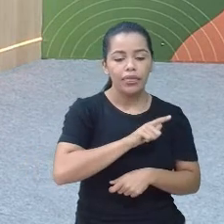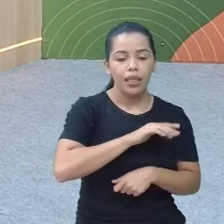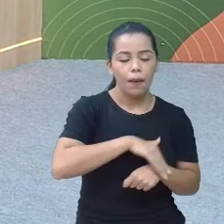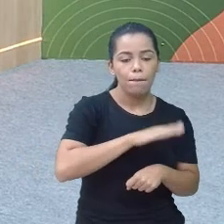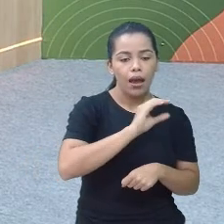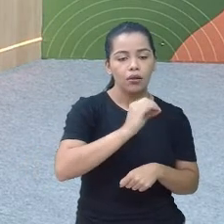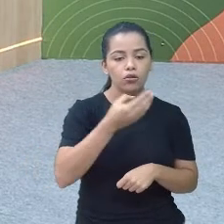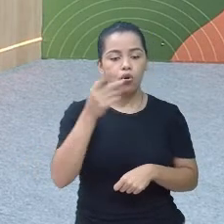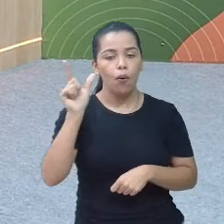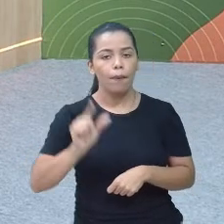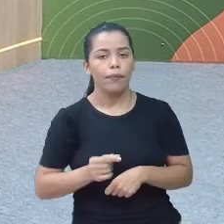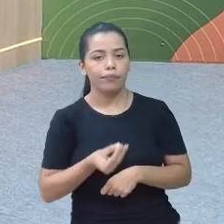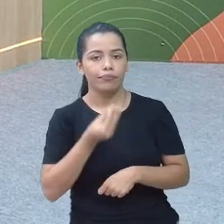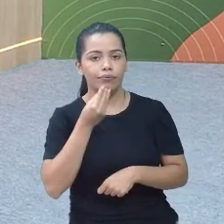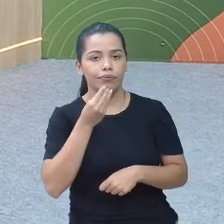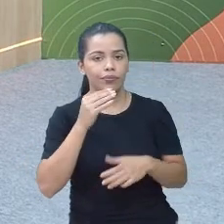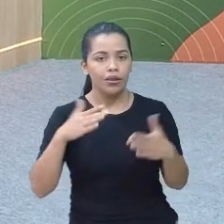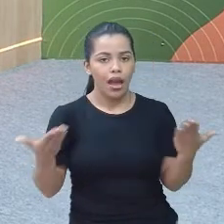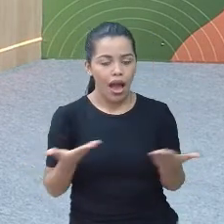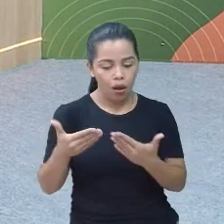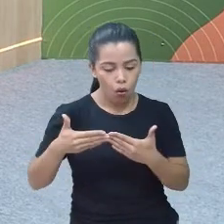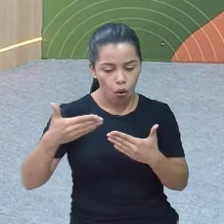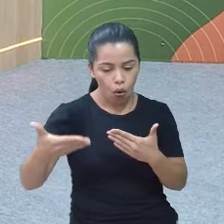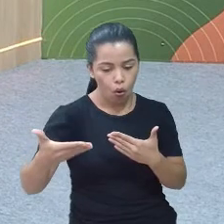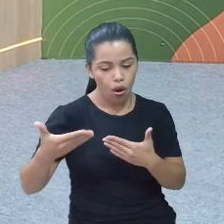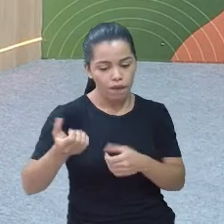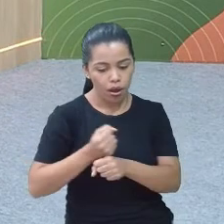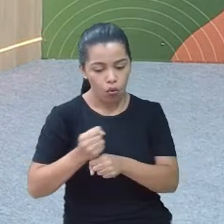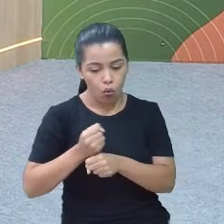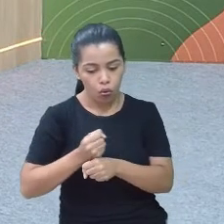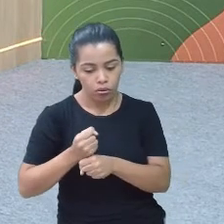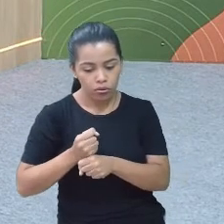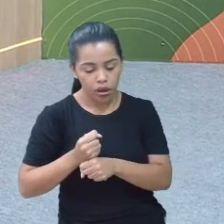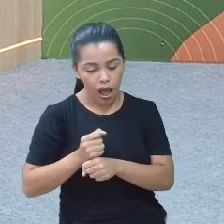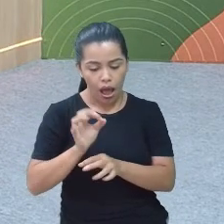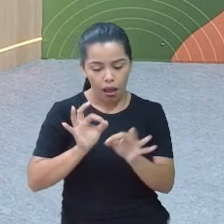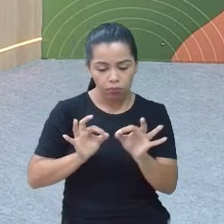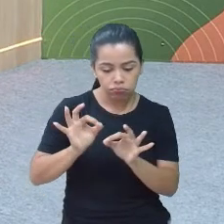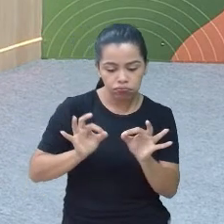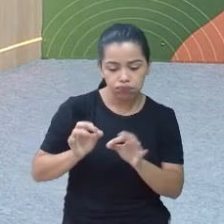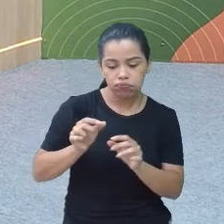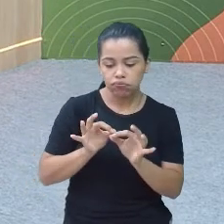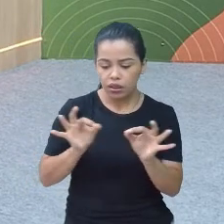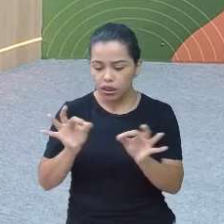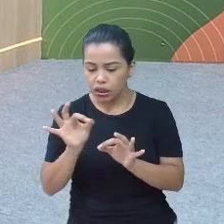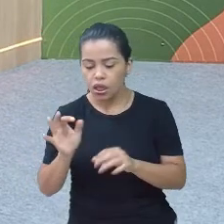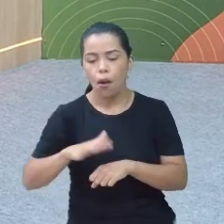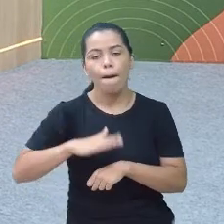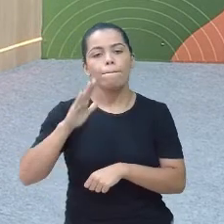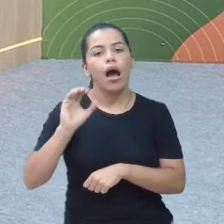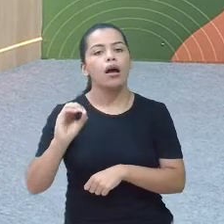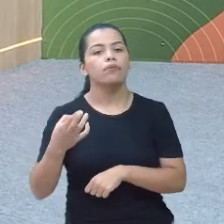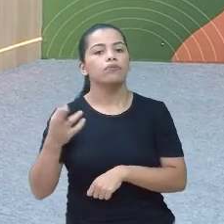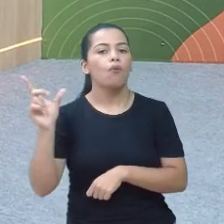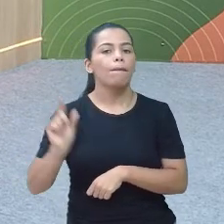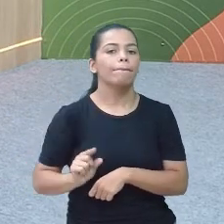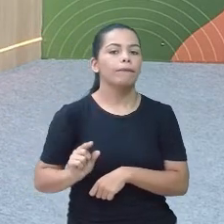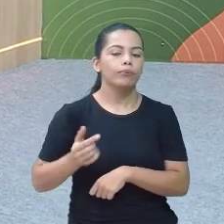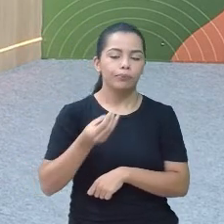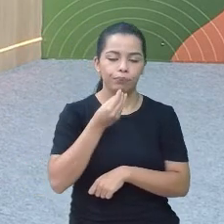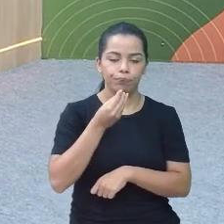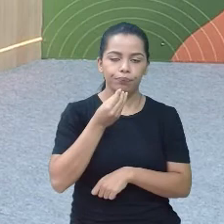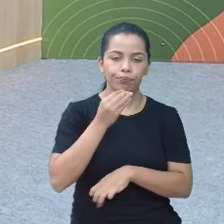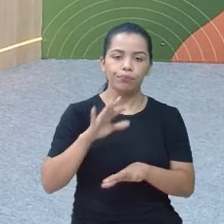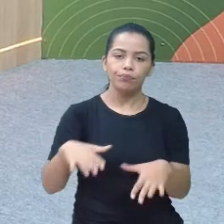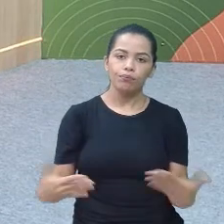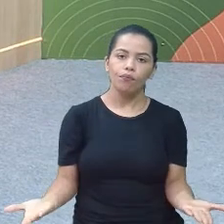menos chance, e passaria a contabilizar, a medir o que é ter mais ou menos chance, né? Ou seja, a gente de